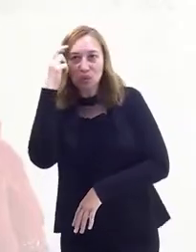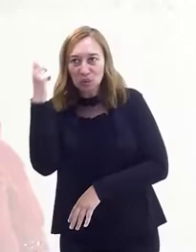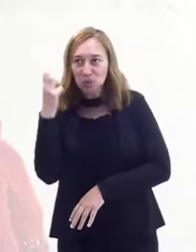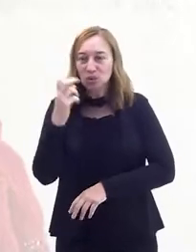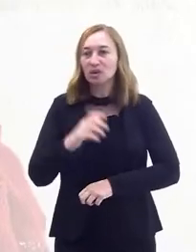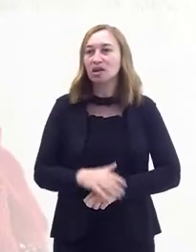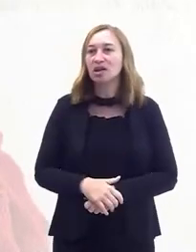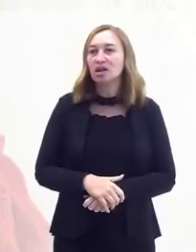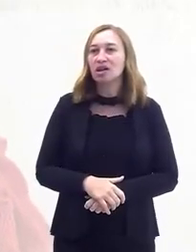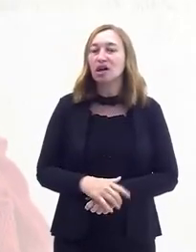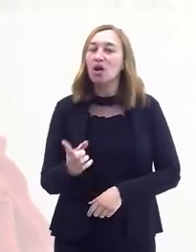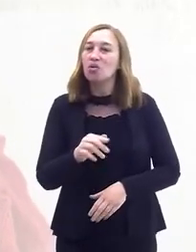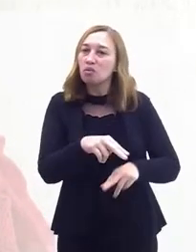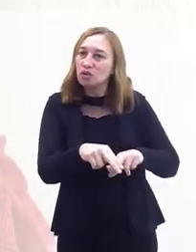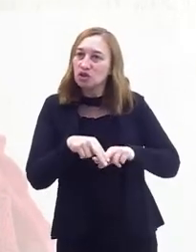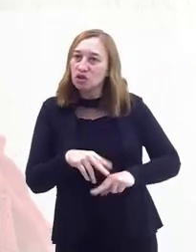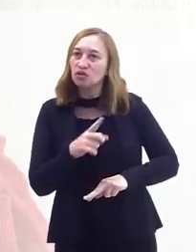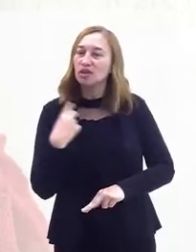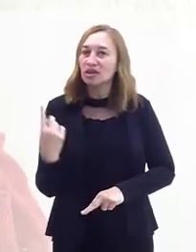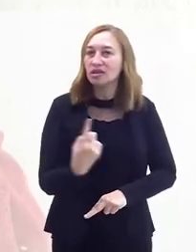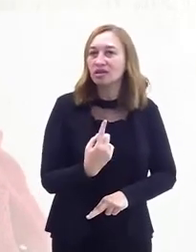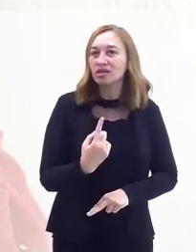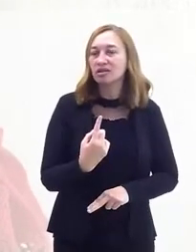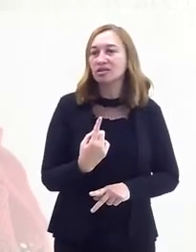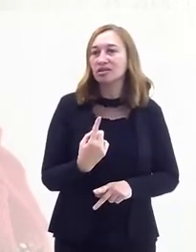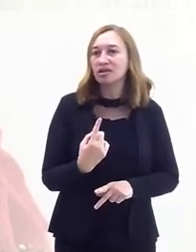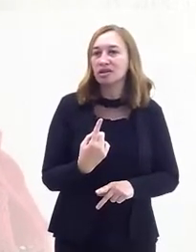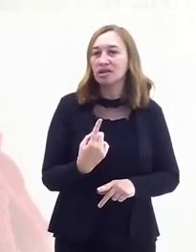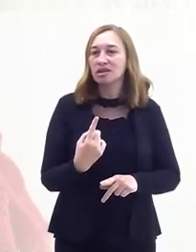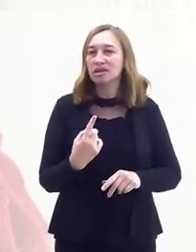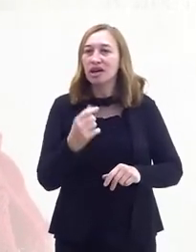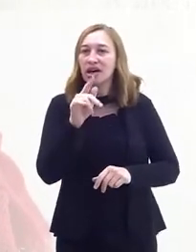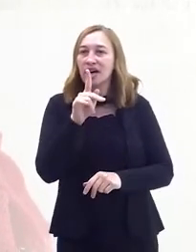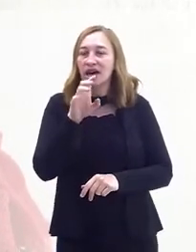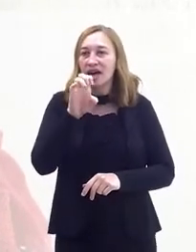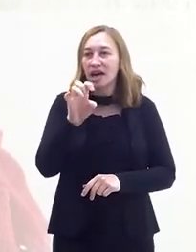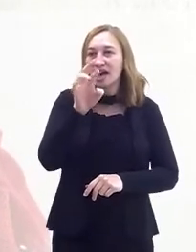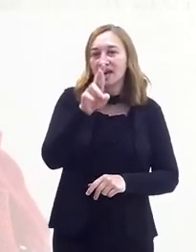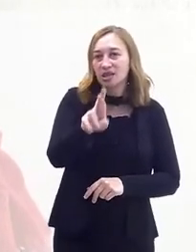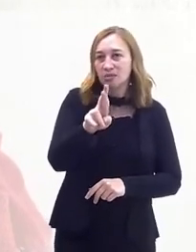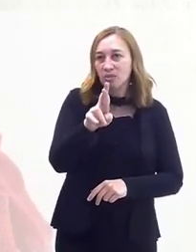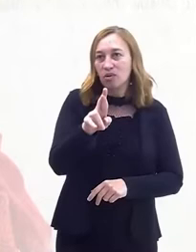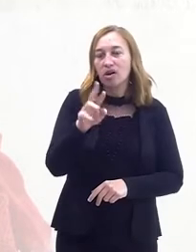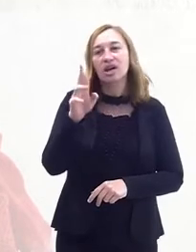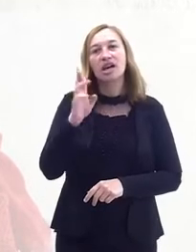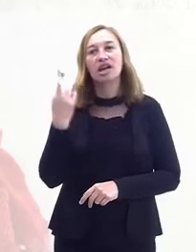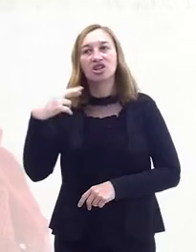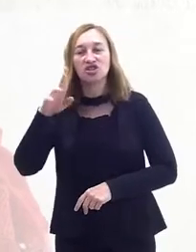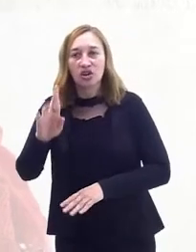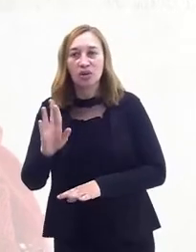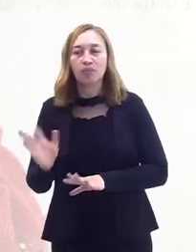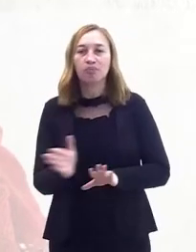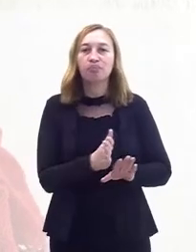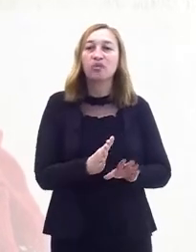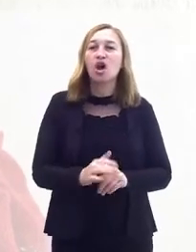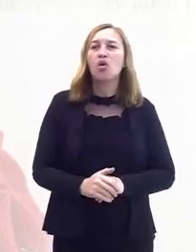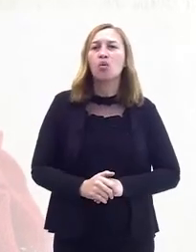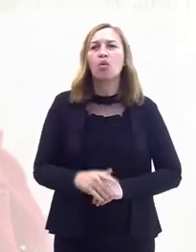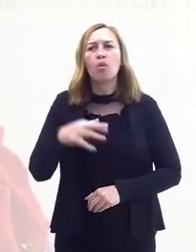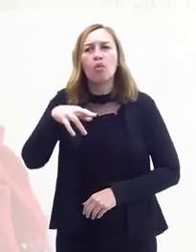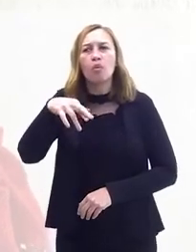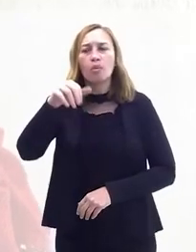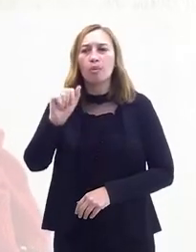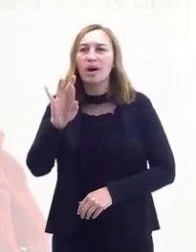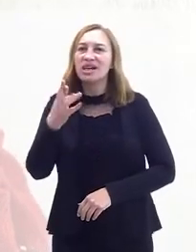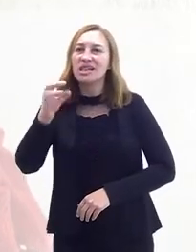é o motivo deles participarem da Expo Religião, apesar de não ser religião, justamente por isso. E o